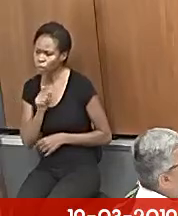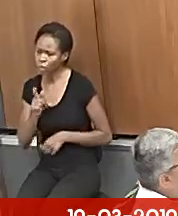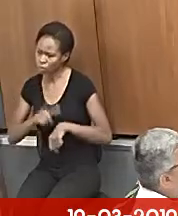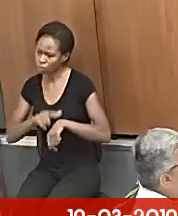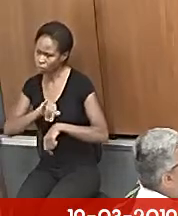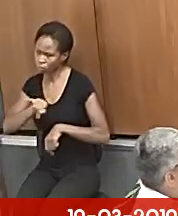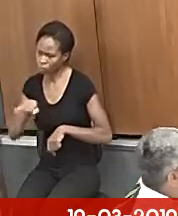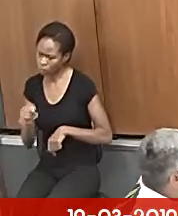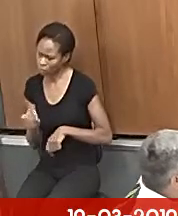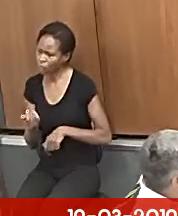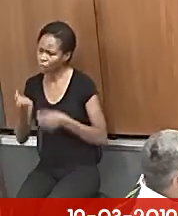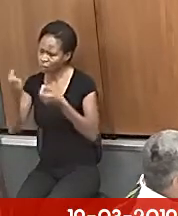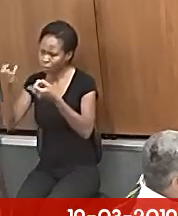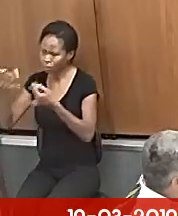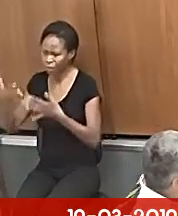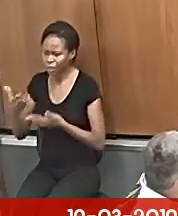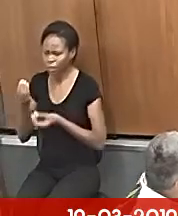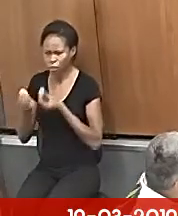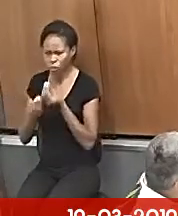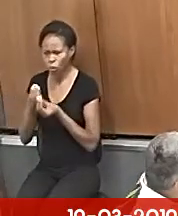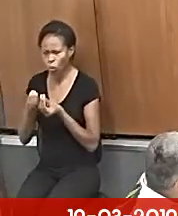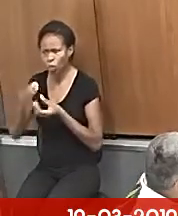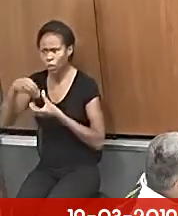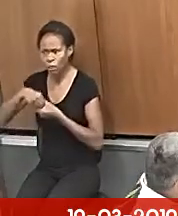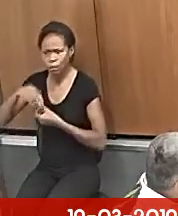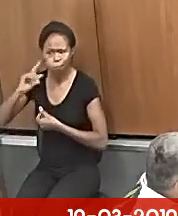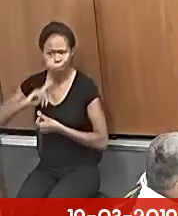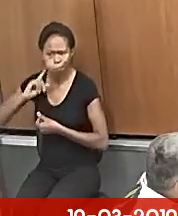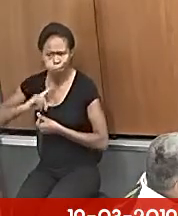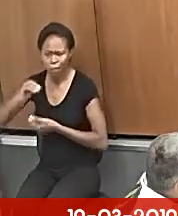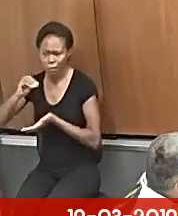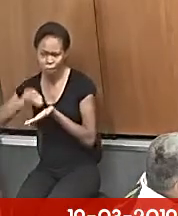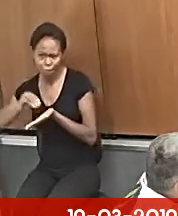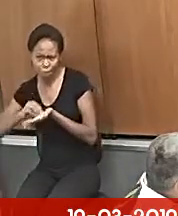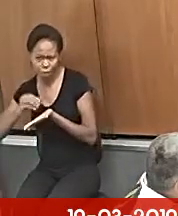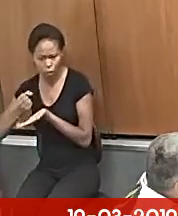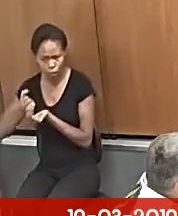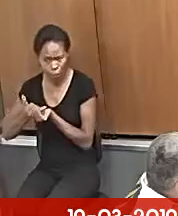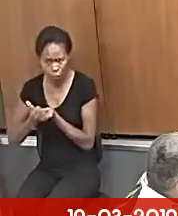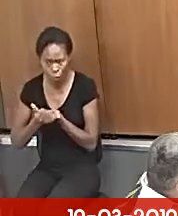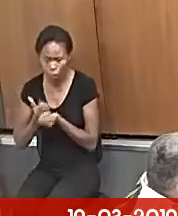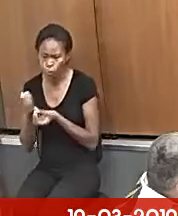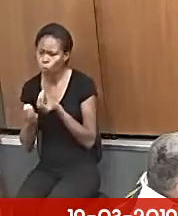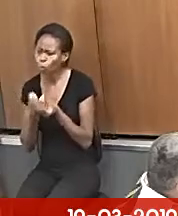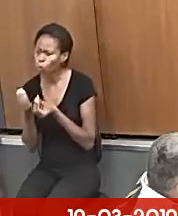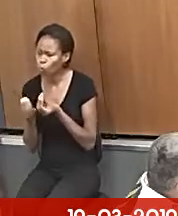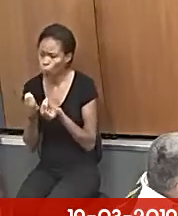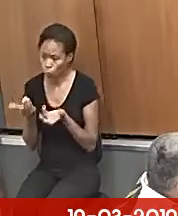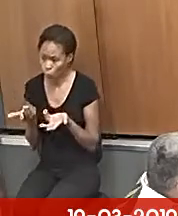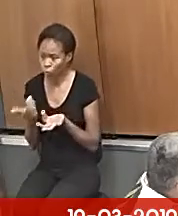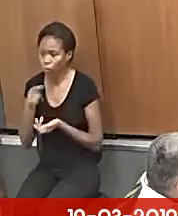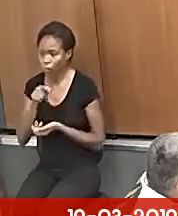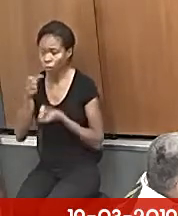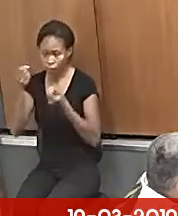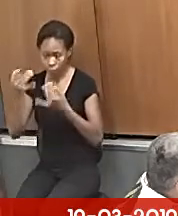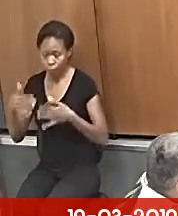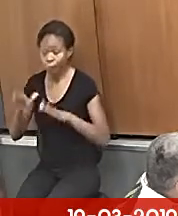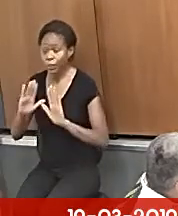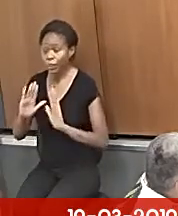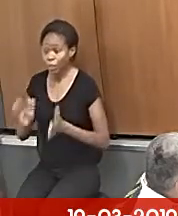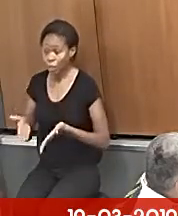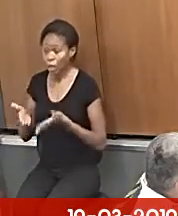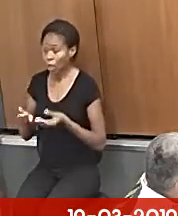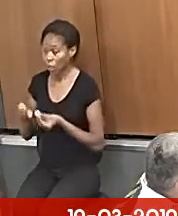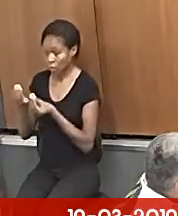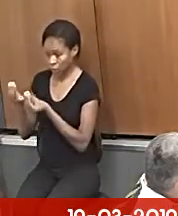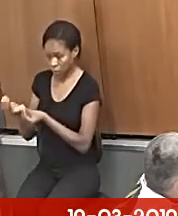relatar a situação em minas gerais o que falta falta apoio conectar a questão eu já deixei com a bruna que é assessor do